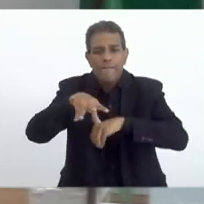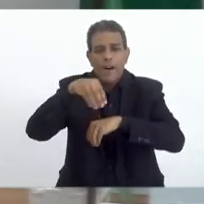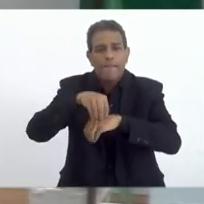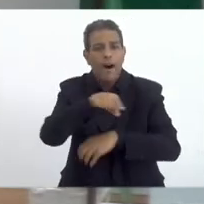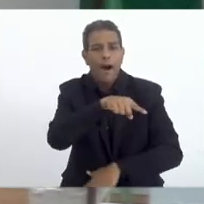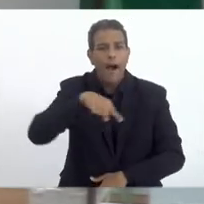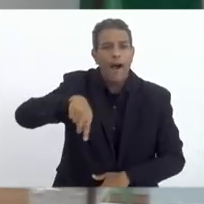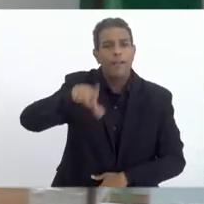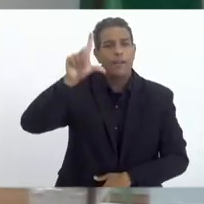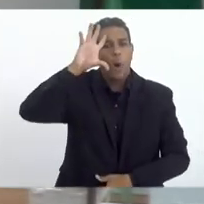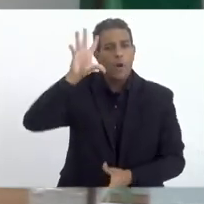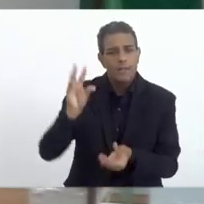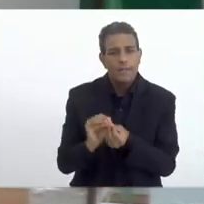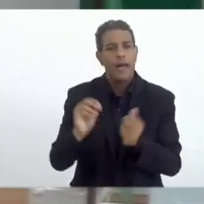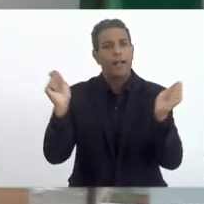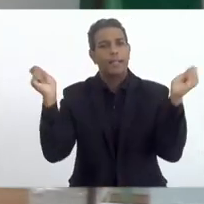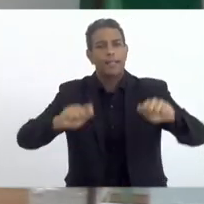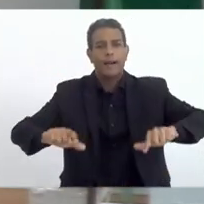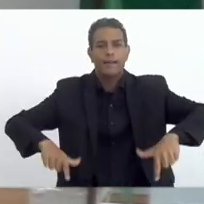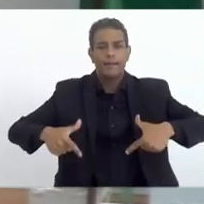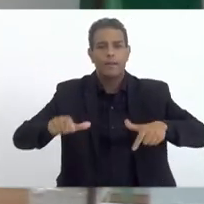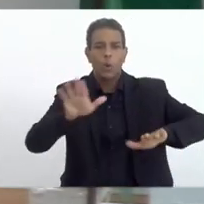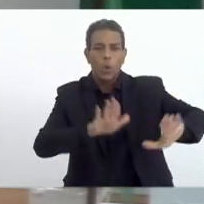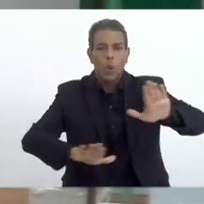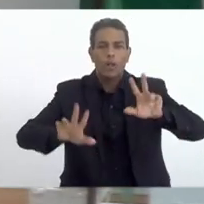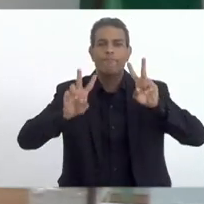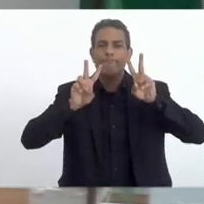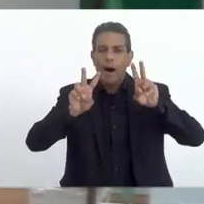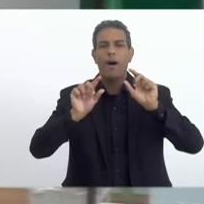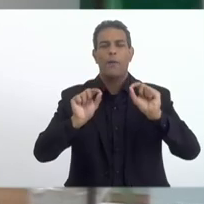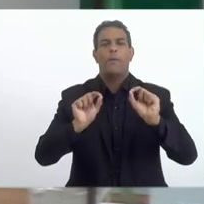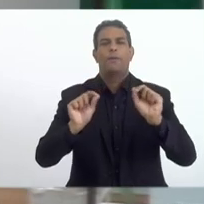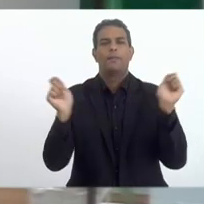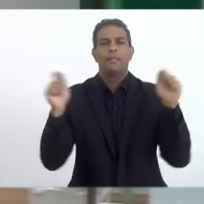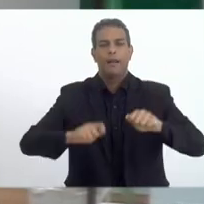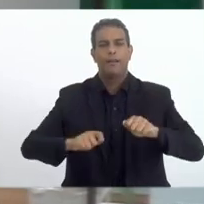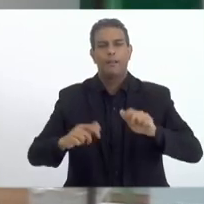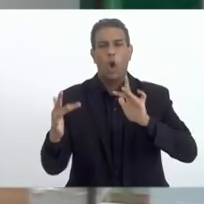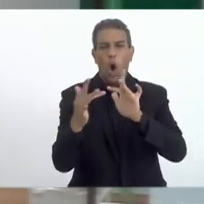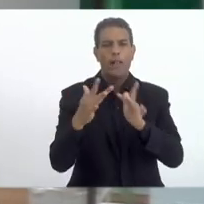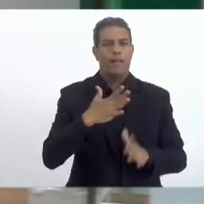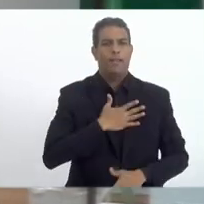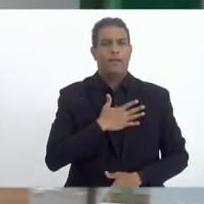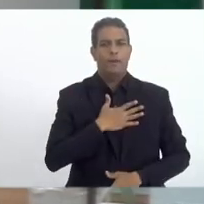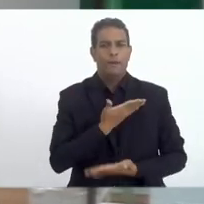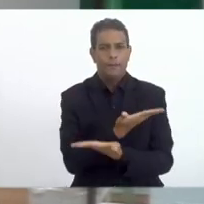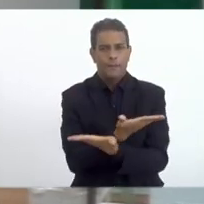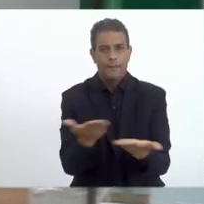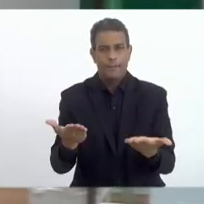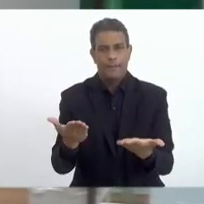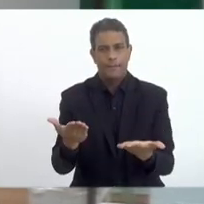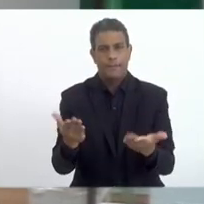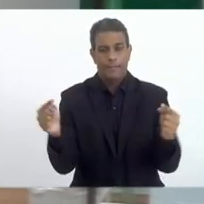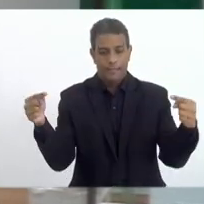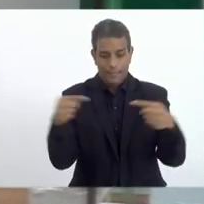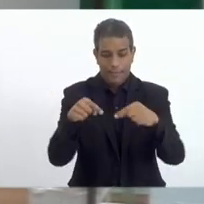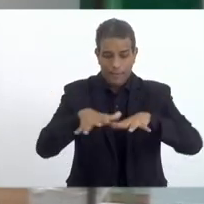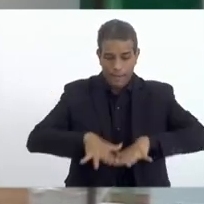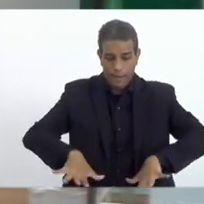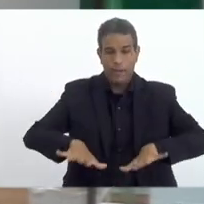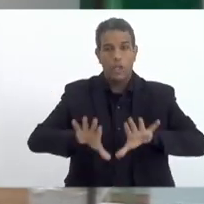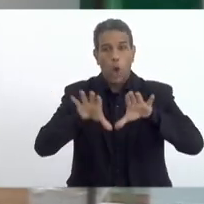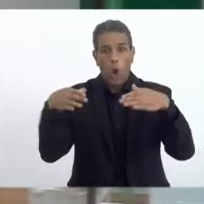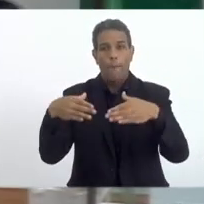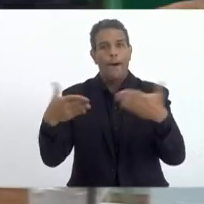dando para ter essa ponderação. E, desde já, contem com o meu apoio em plenário. Em plenário e nas